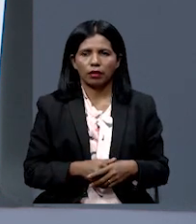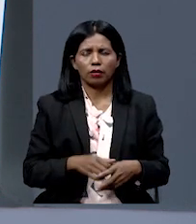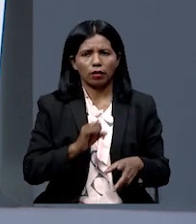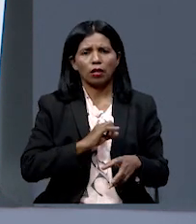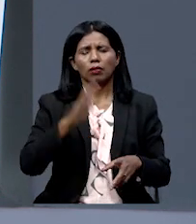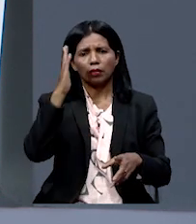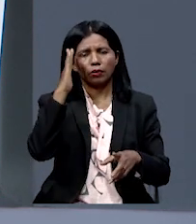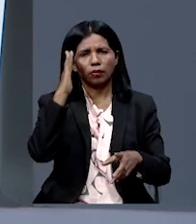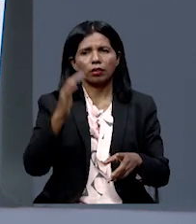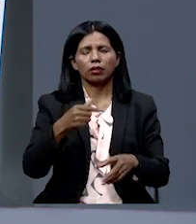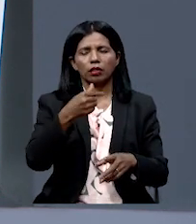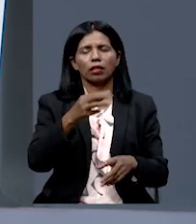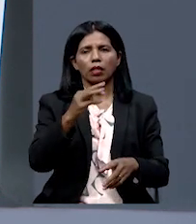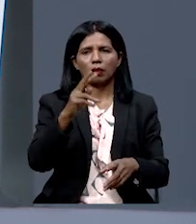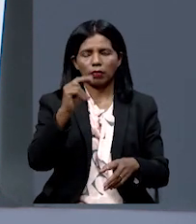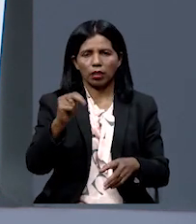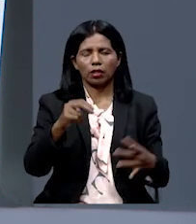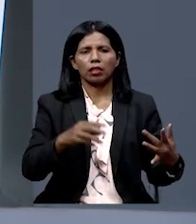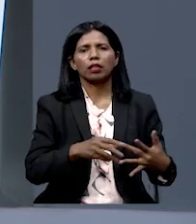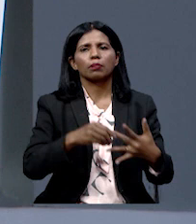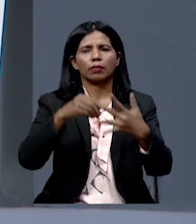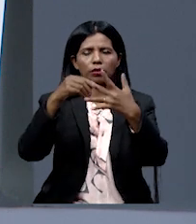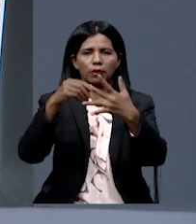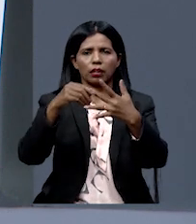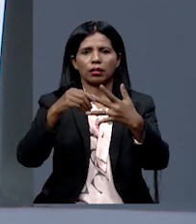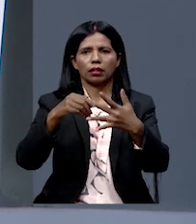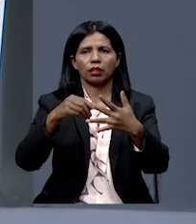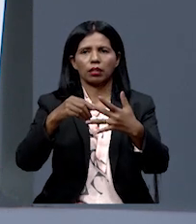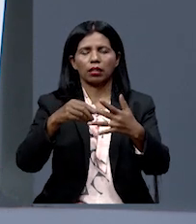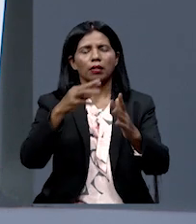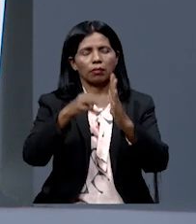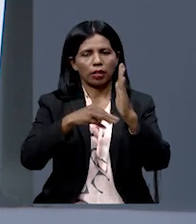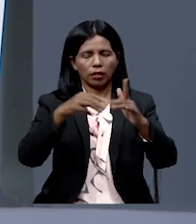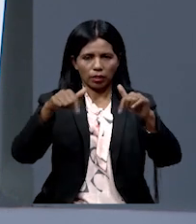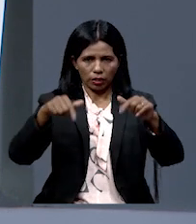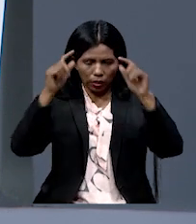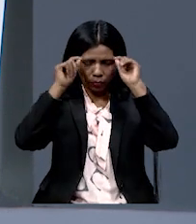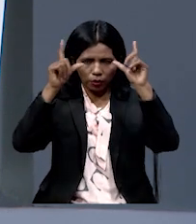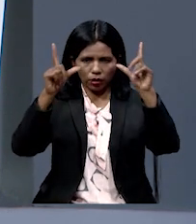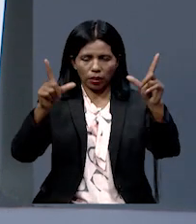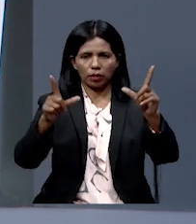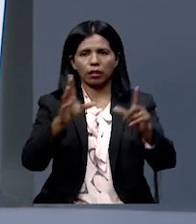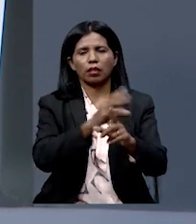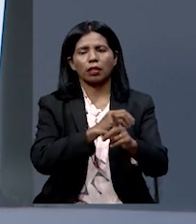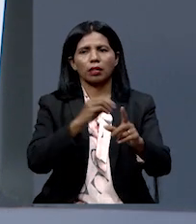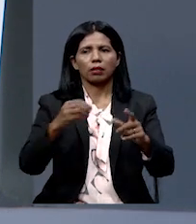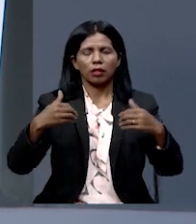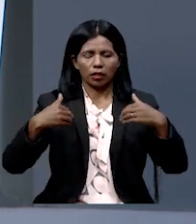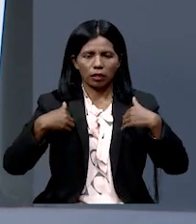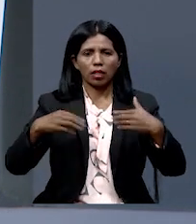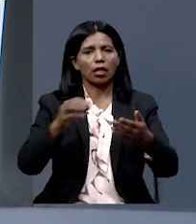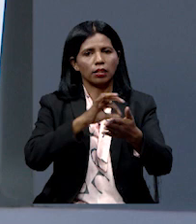anuing GMN mos único, única mídia e a Timor-Leste que legalmente e a contrato